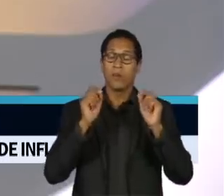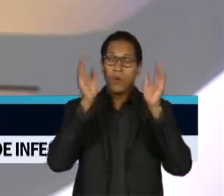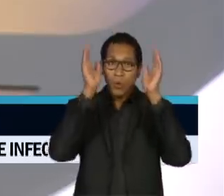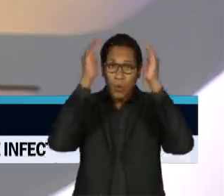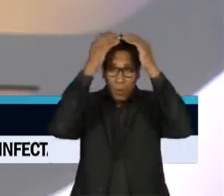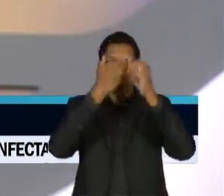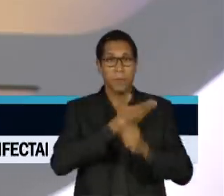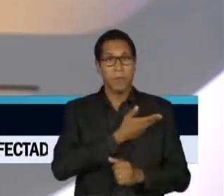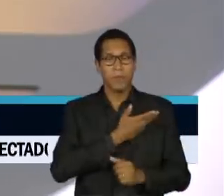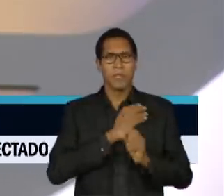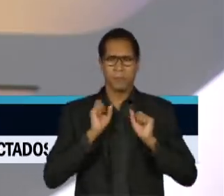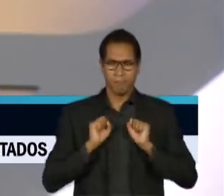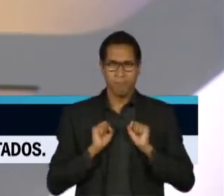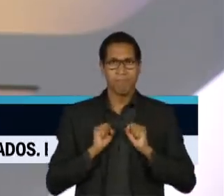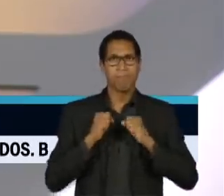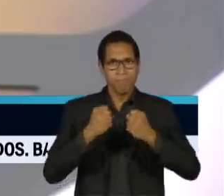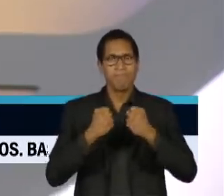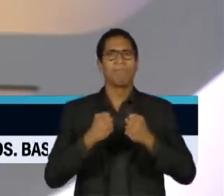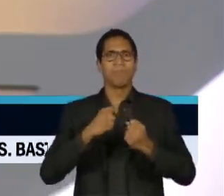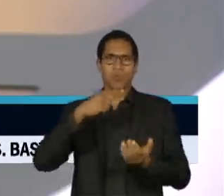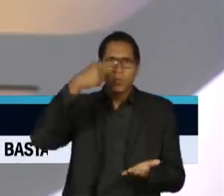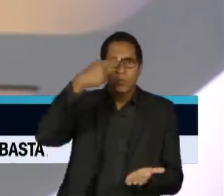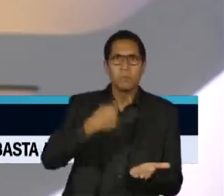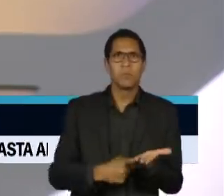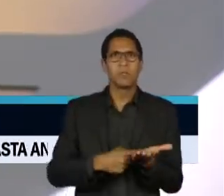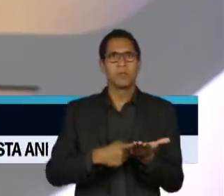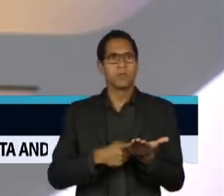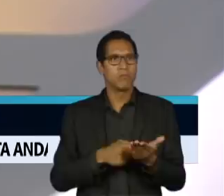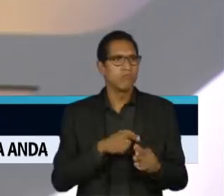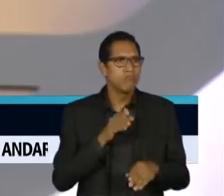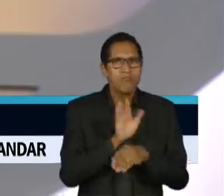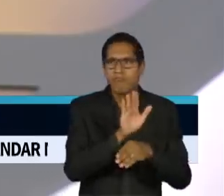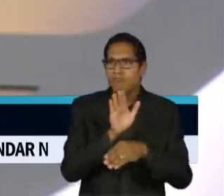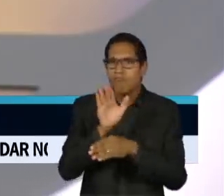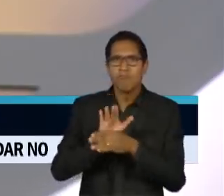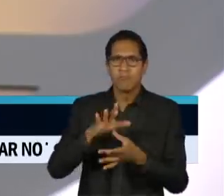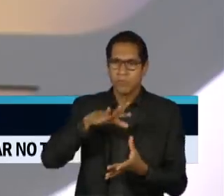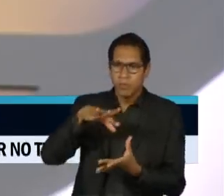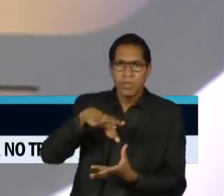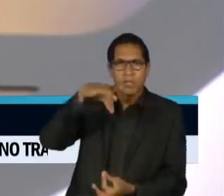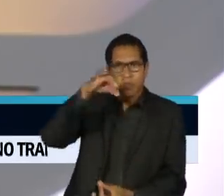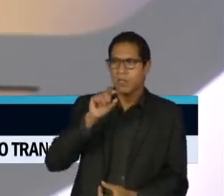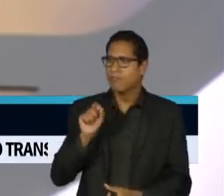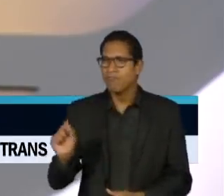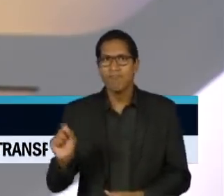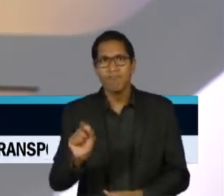esse engajamento explícito no campo das democracias e das democracias